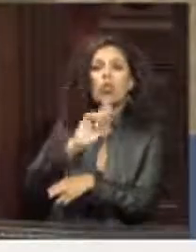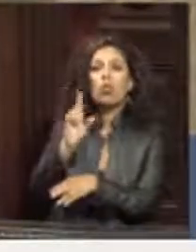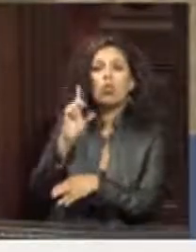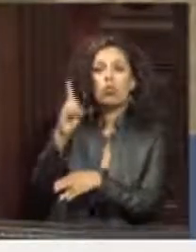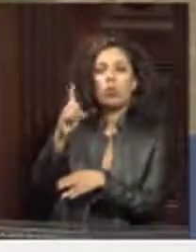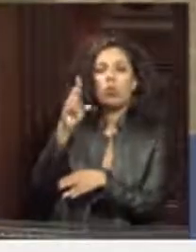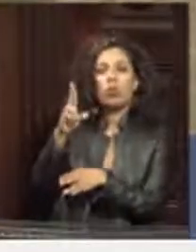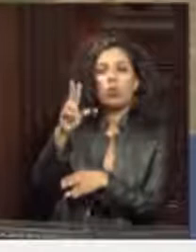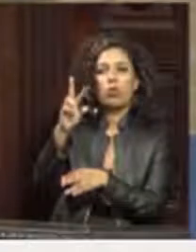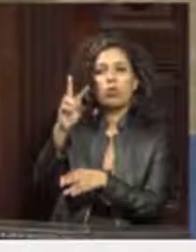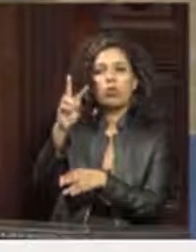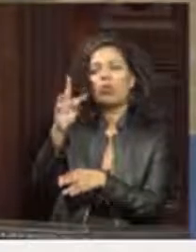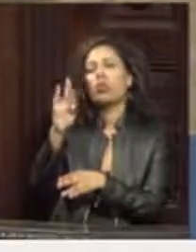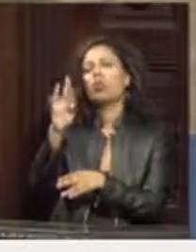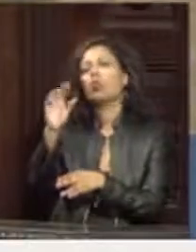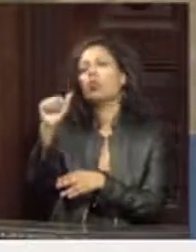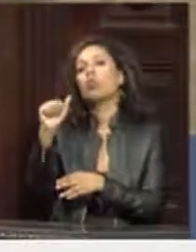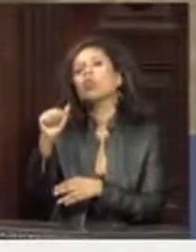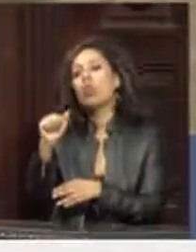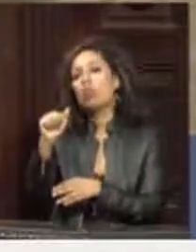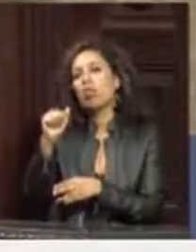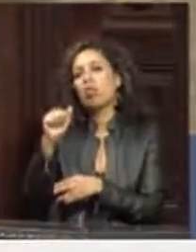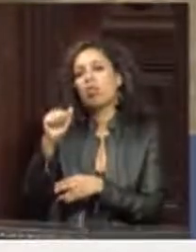Fidélis e peguei essa estrada São Fidélis,